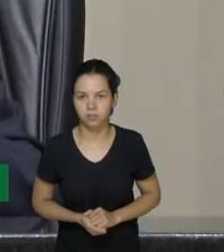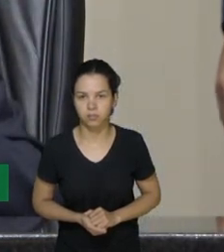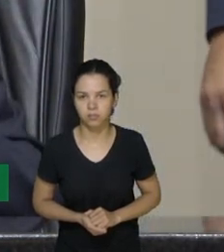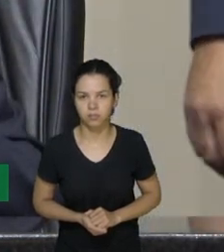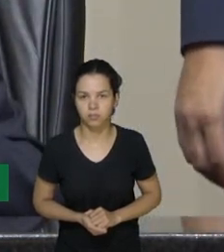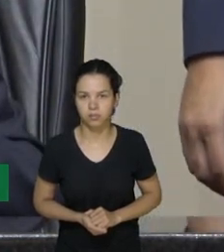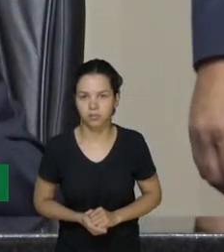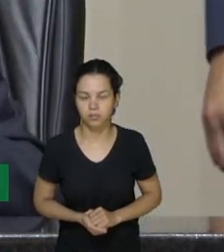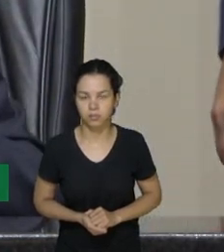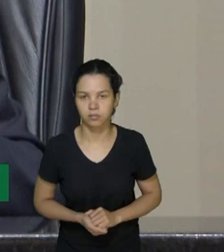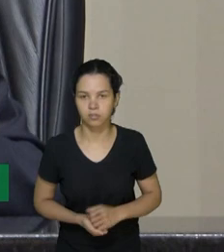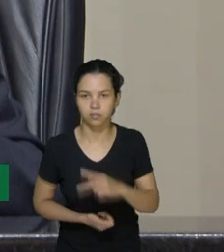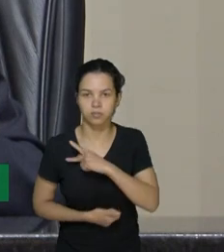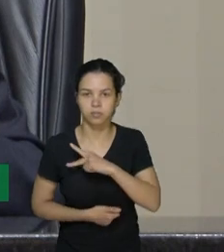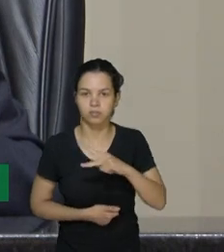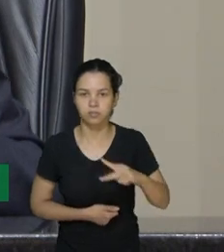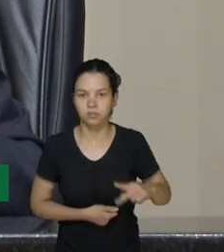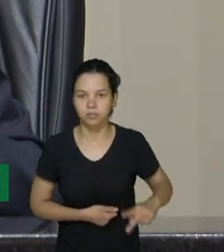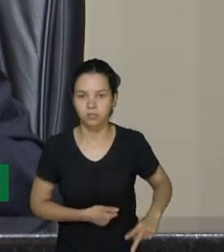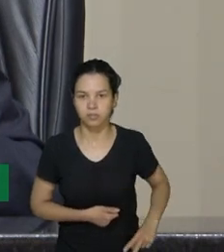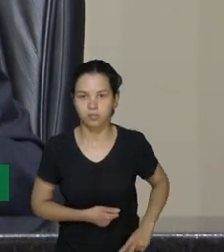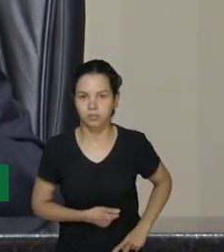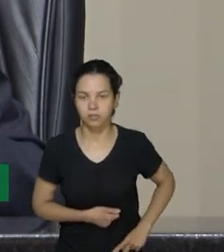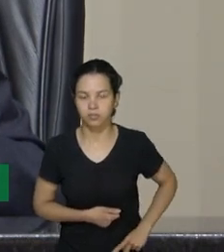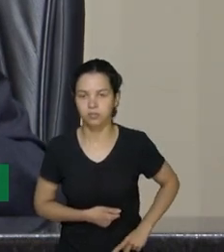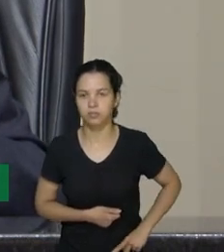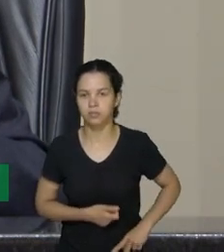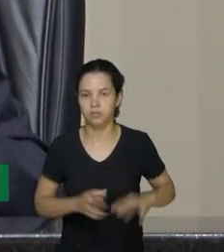Esta presidência dá as atas